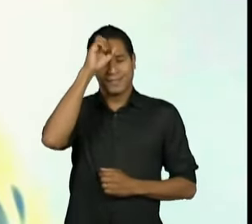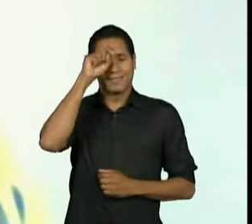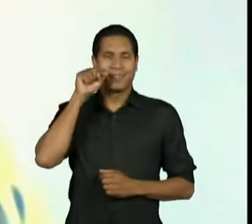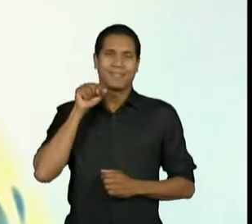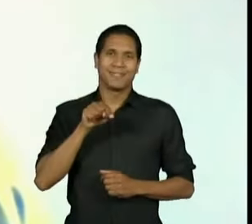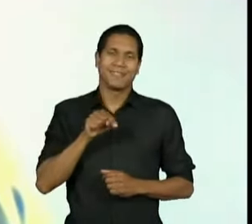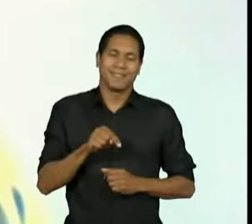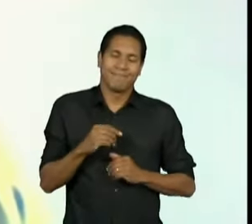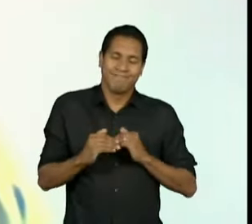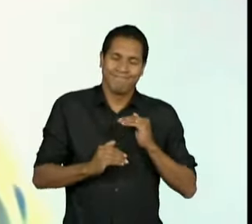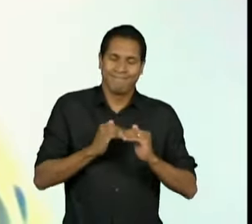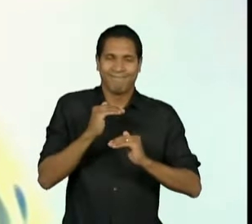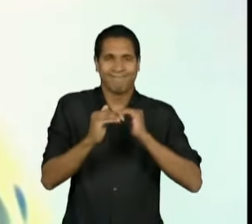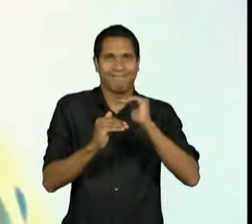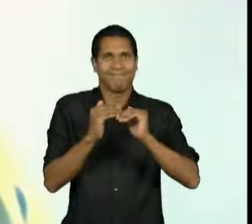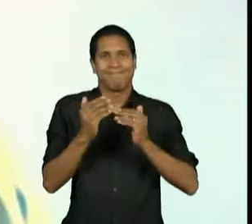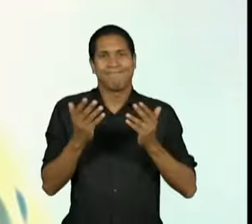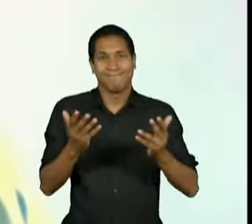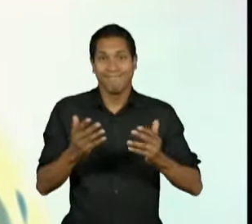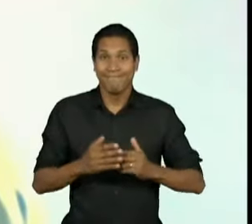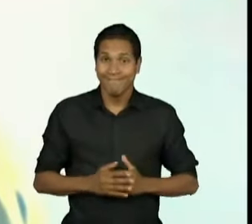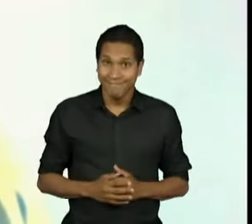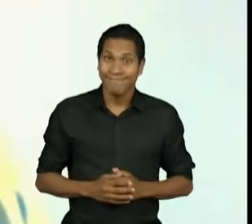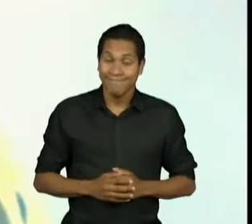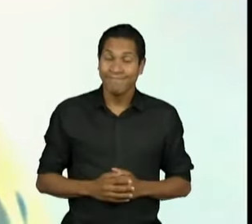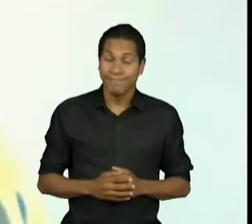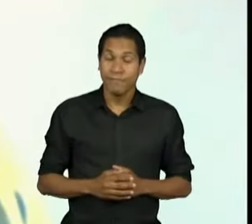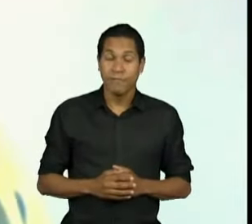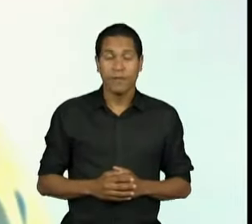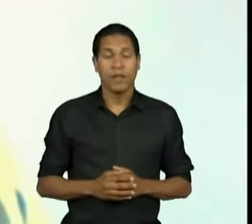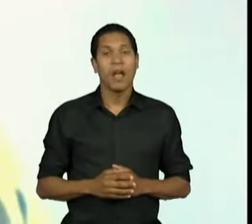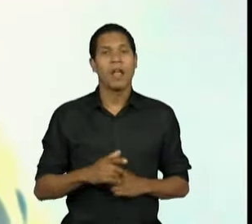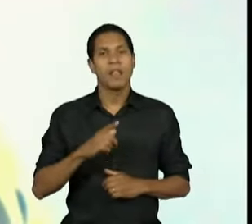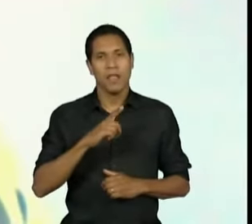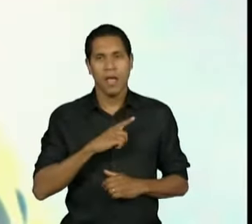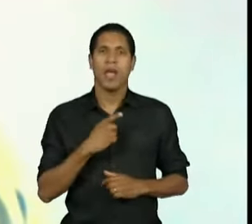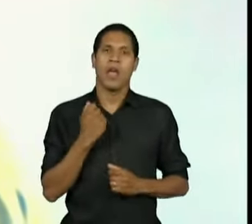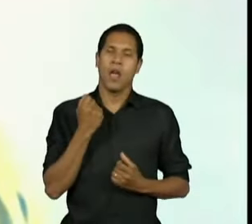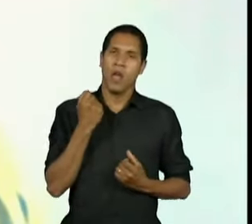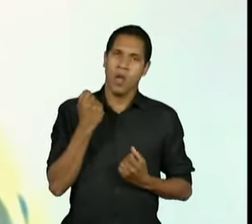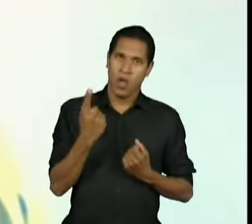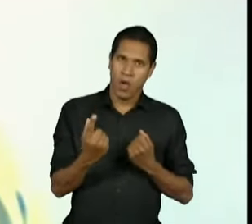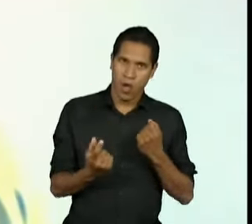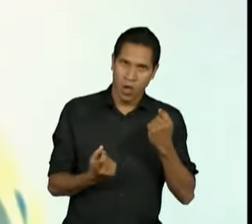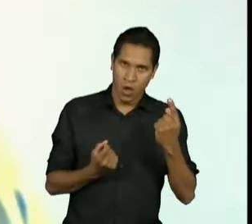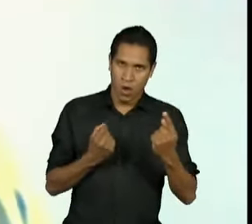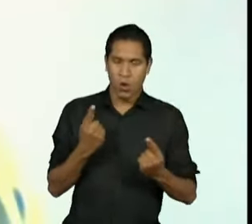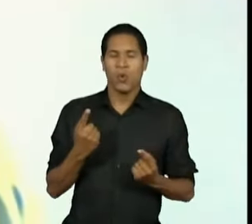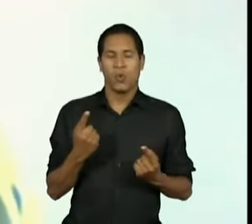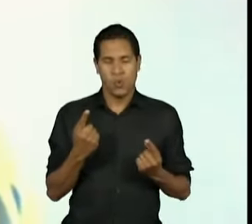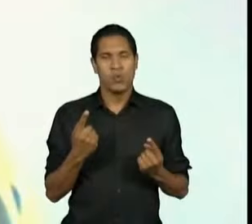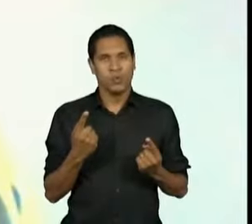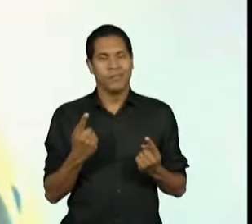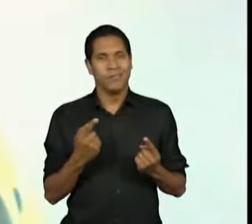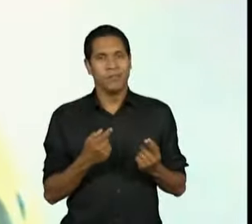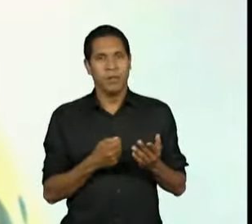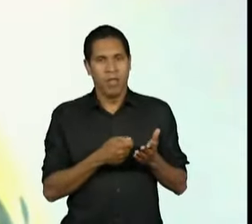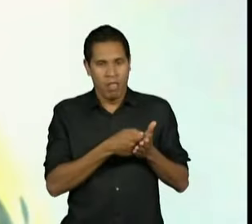eu nunca entro em conflito, Né? O meu texto é um texto